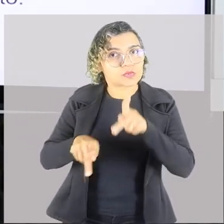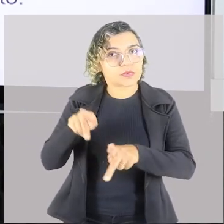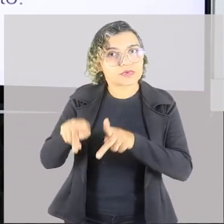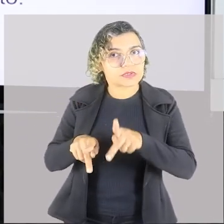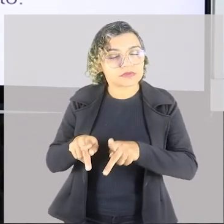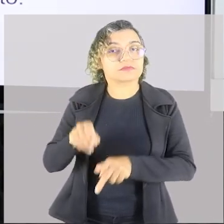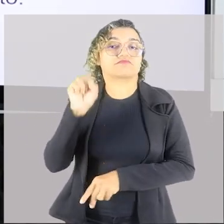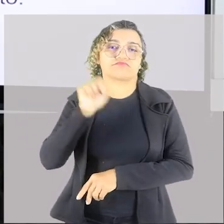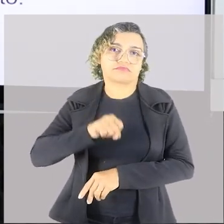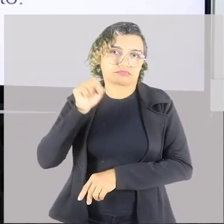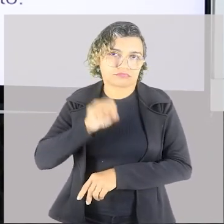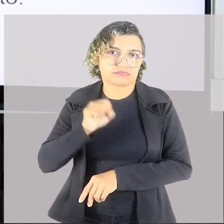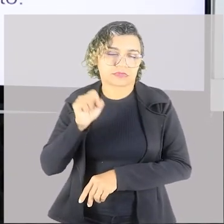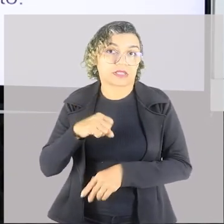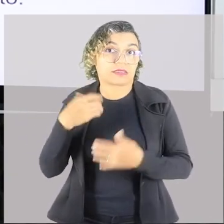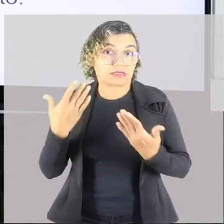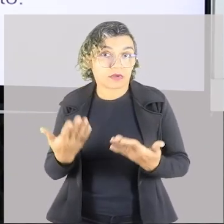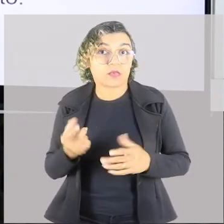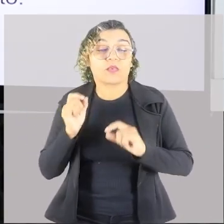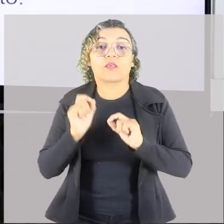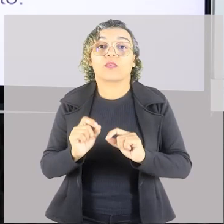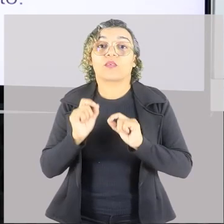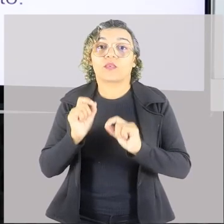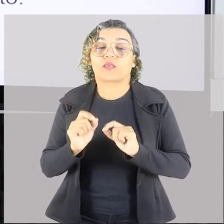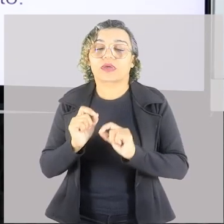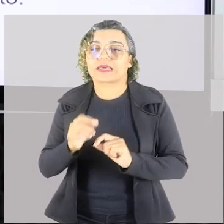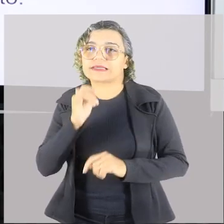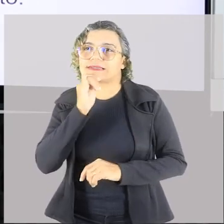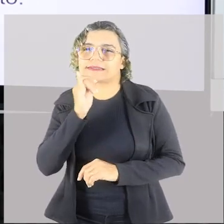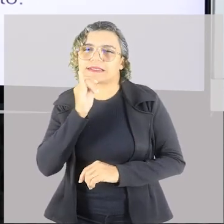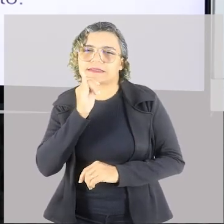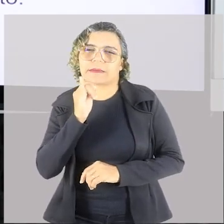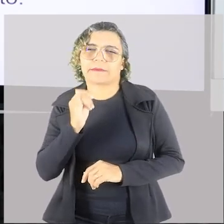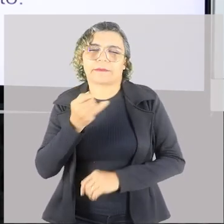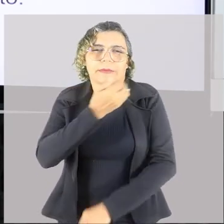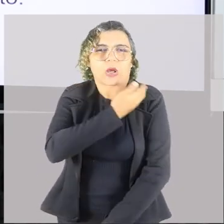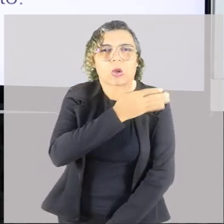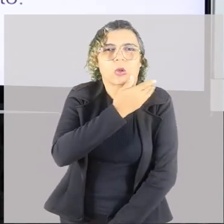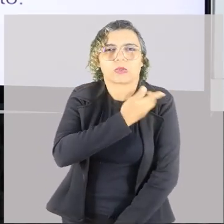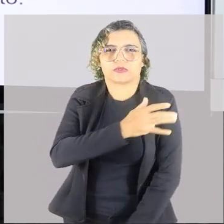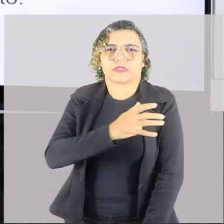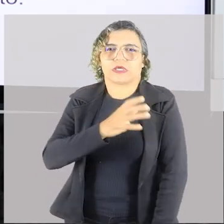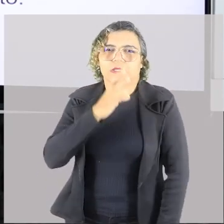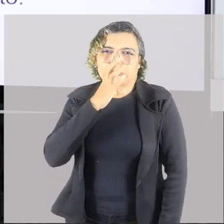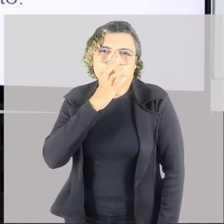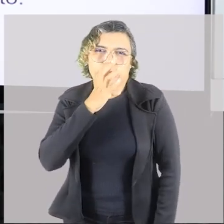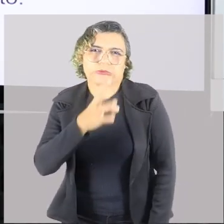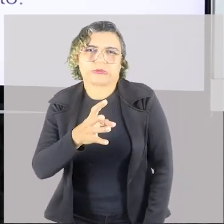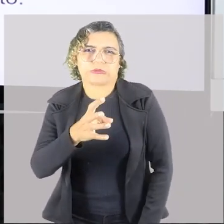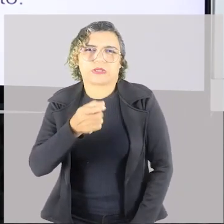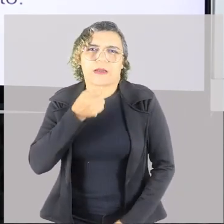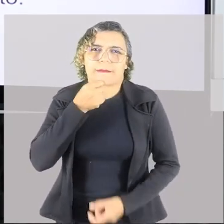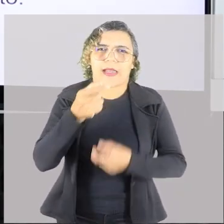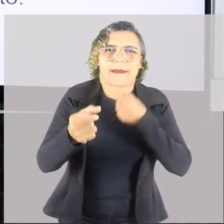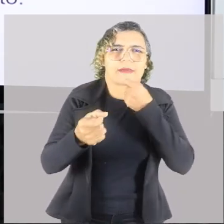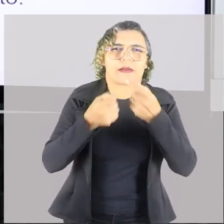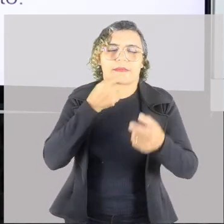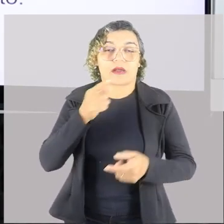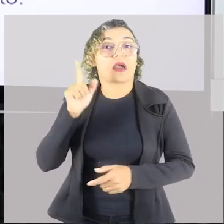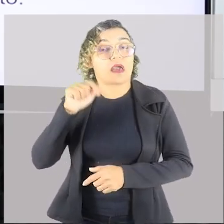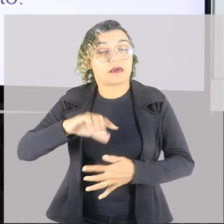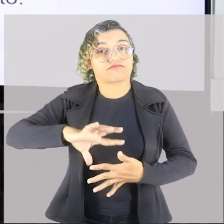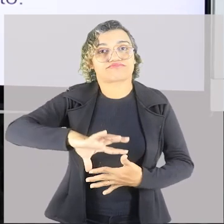Então a causa de existir esse preconceito, essa ofensa, essa depreciação com o outro, vem